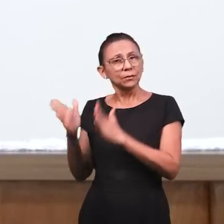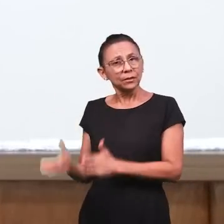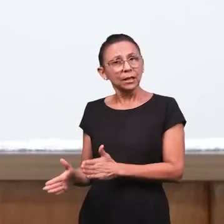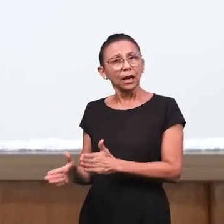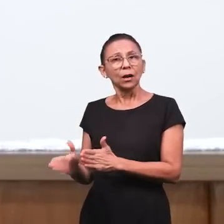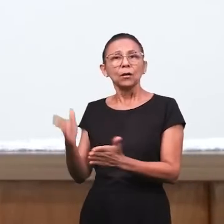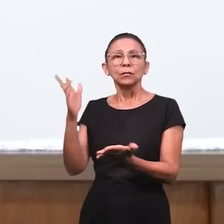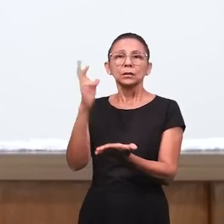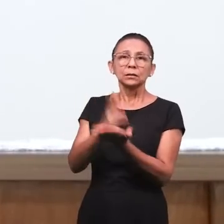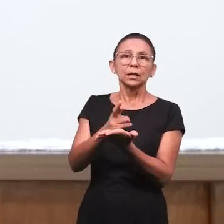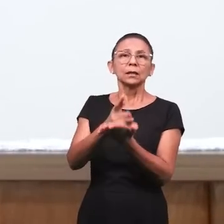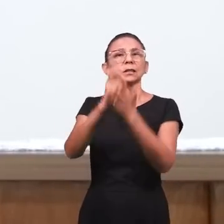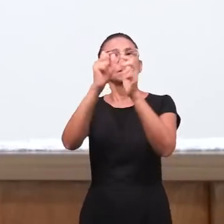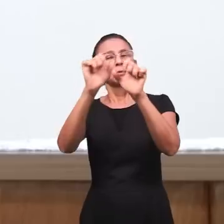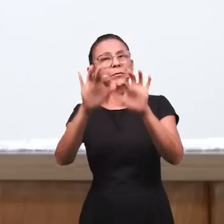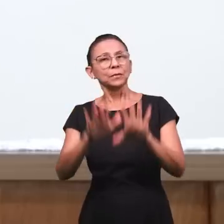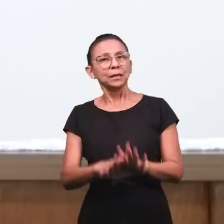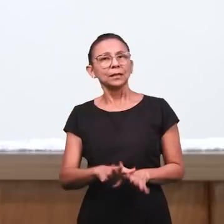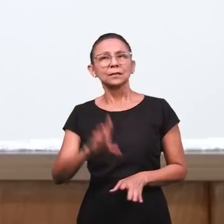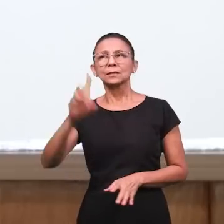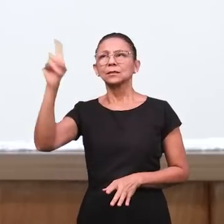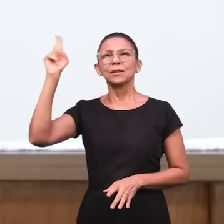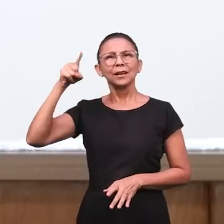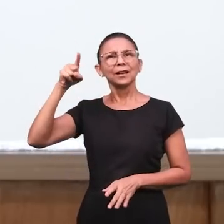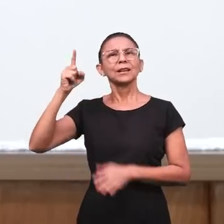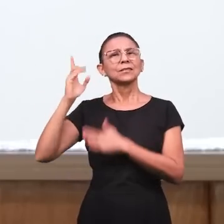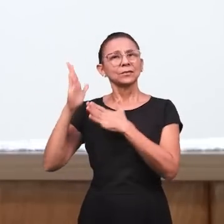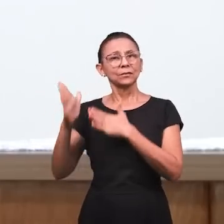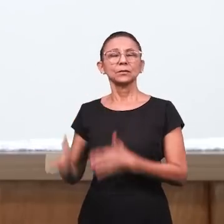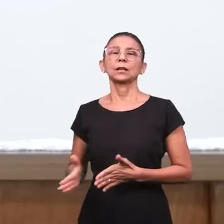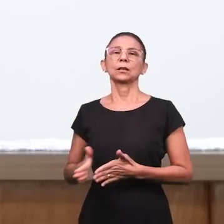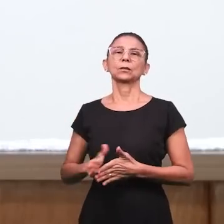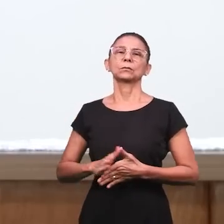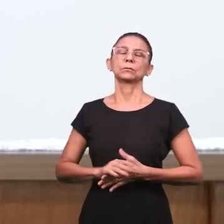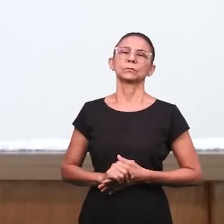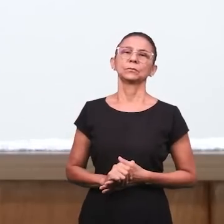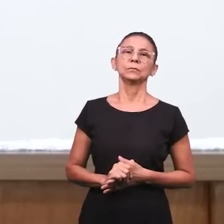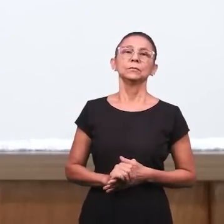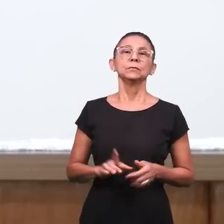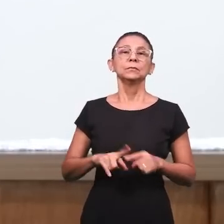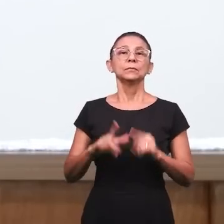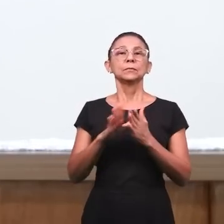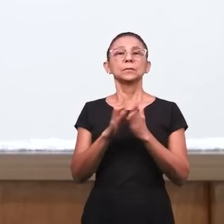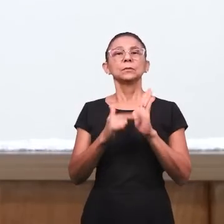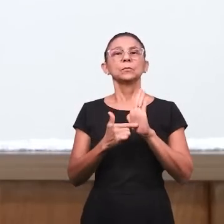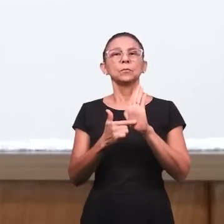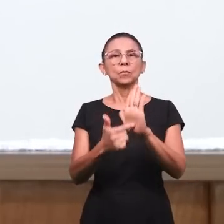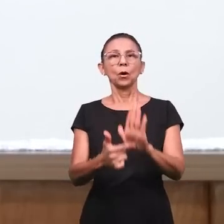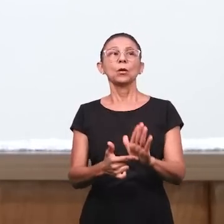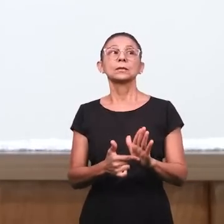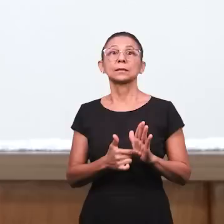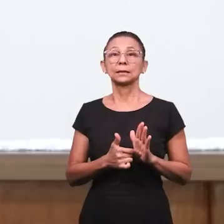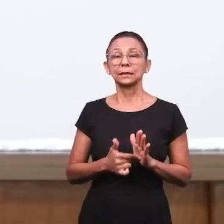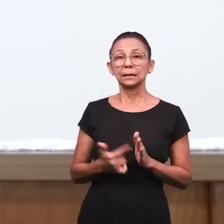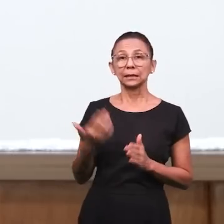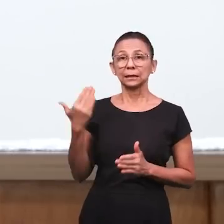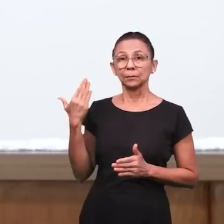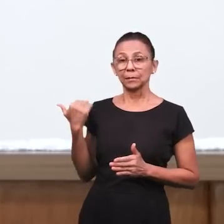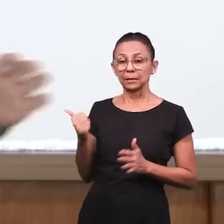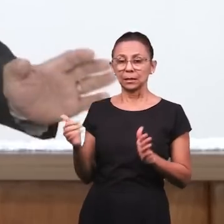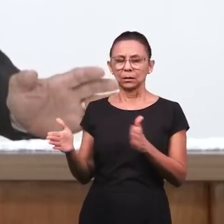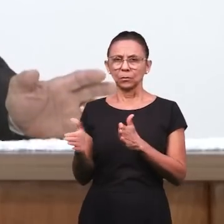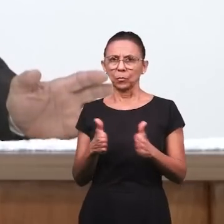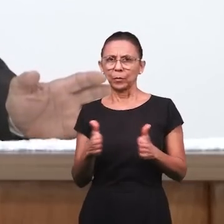Deus para com a igreja, porque Deus é fiel para com a igreja. Mas diz a Bíblia que vê um grande